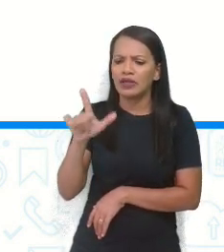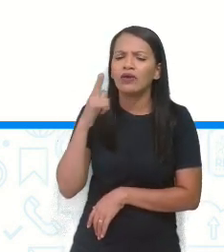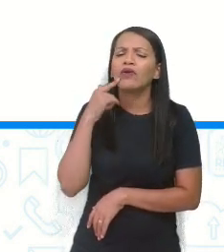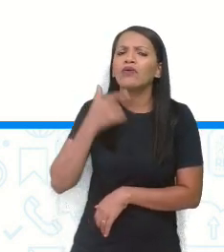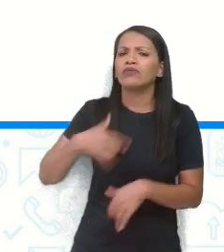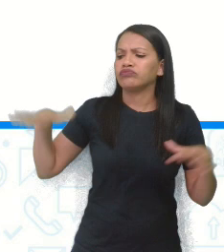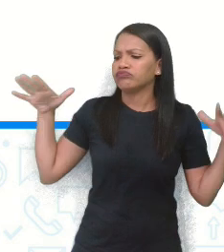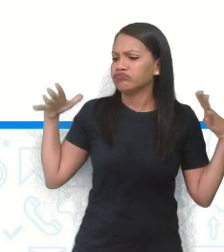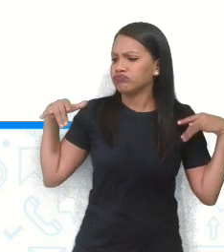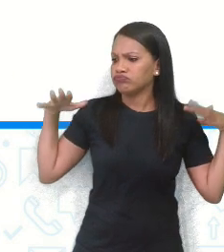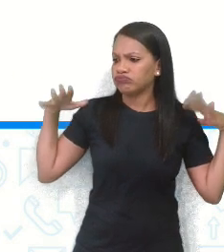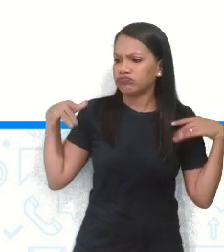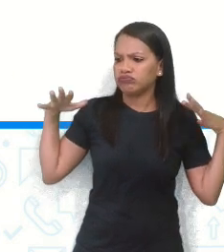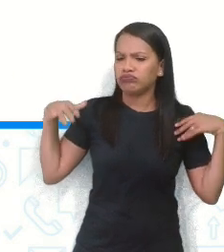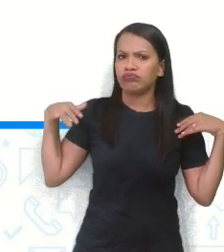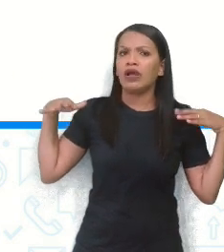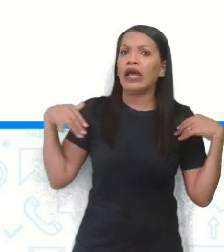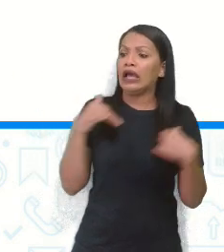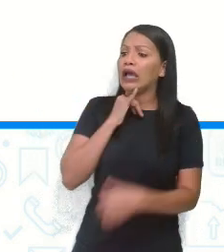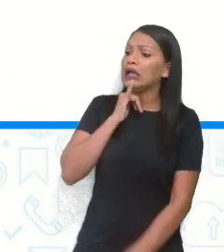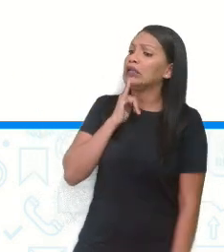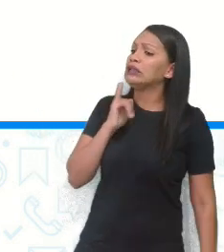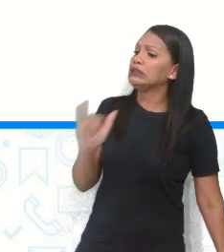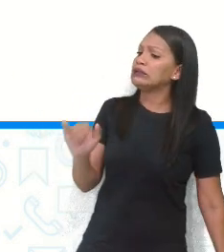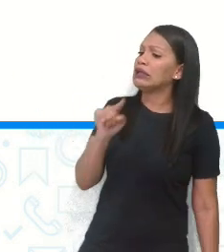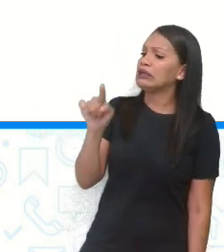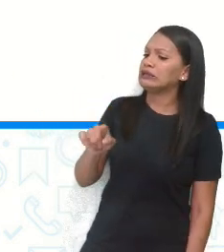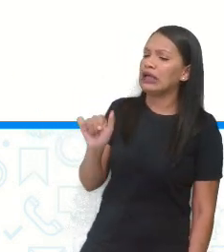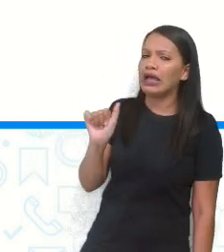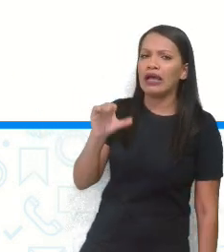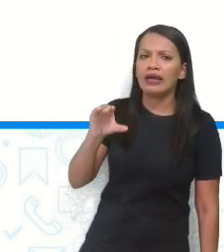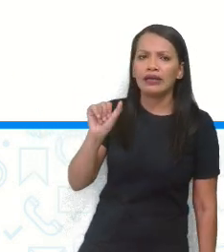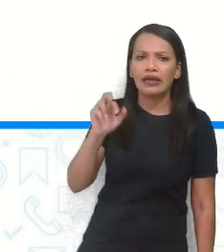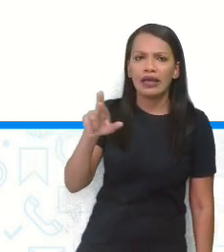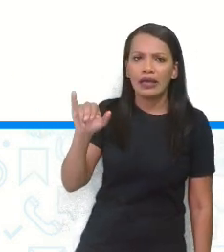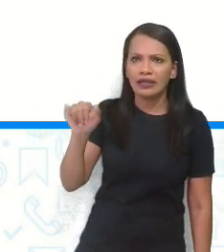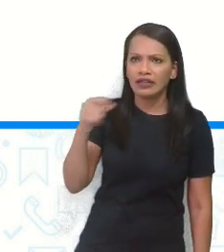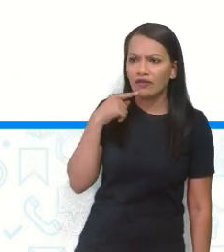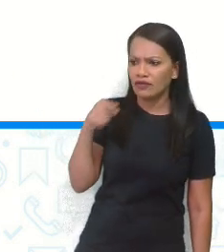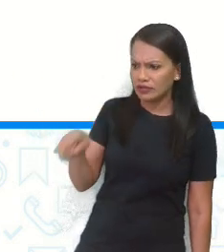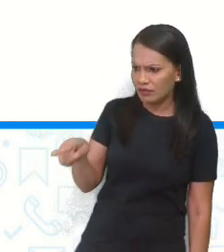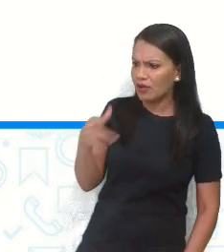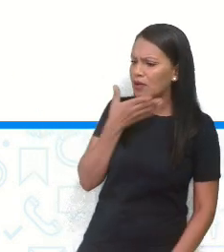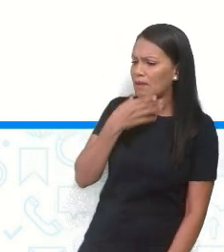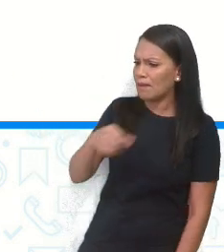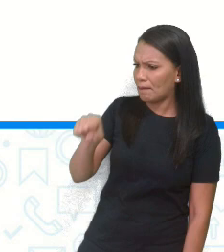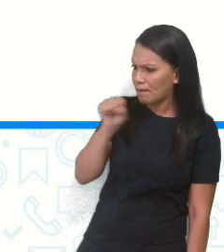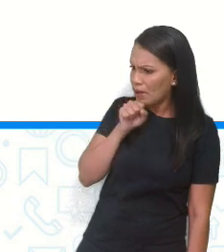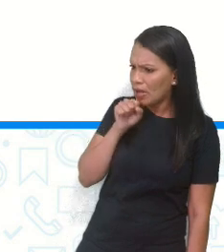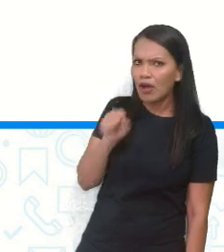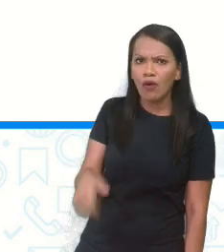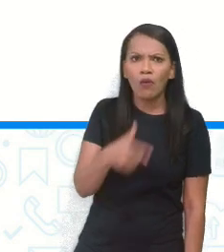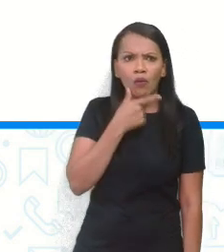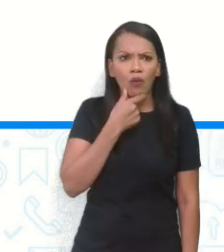do Senhor, disse a Zacarias que ele não ia ser papai. O